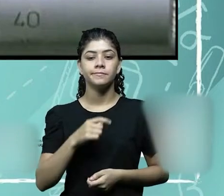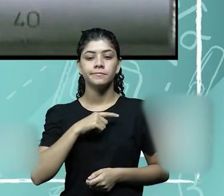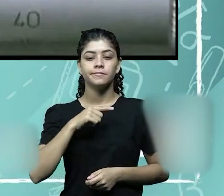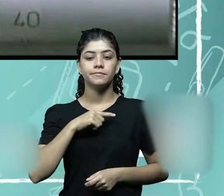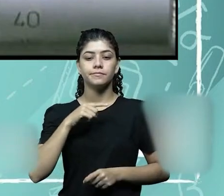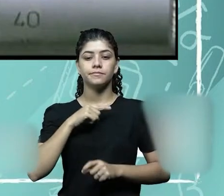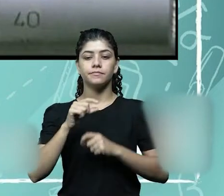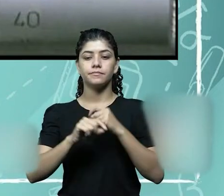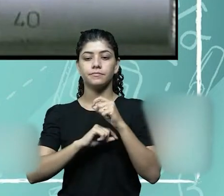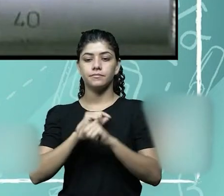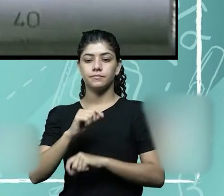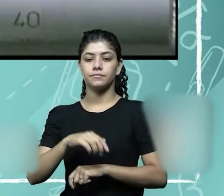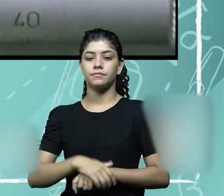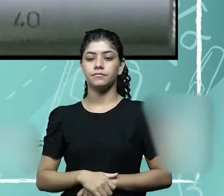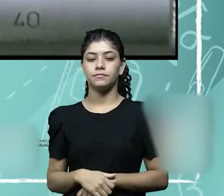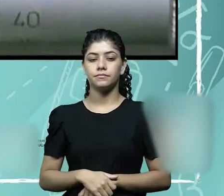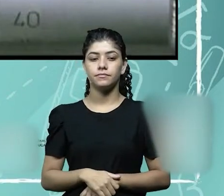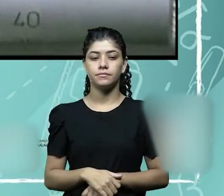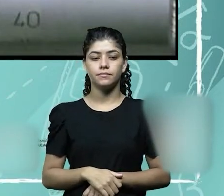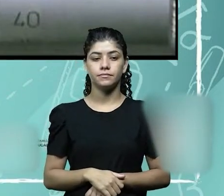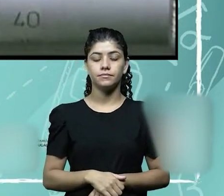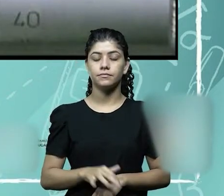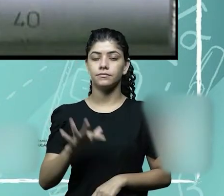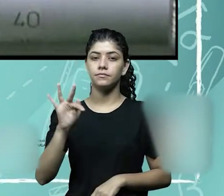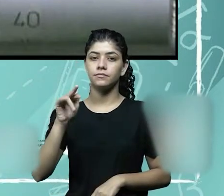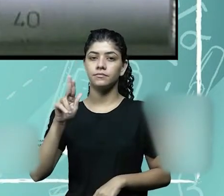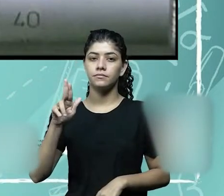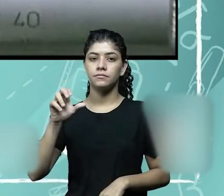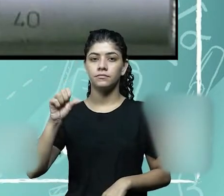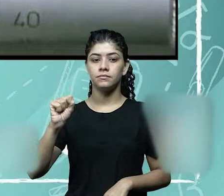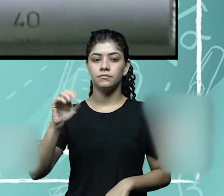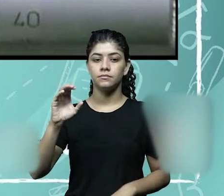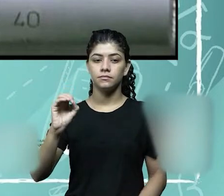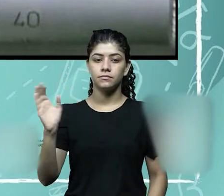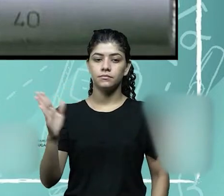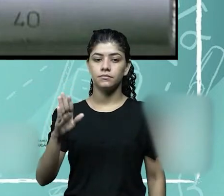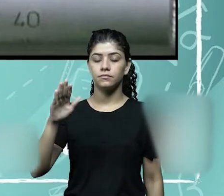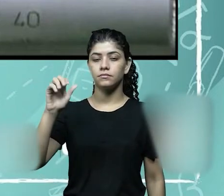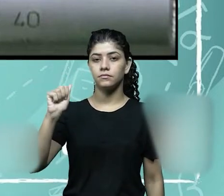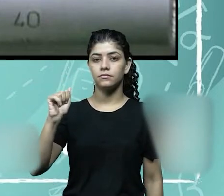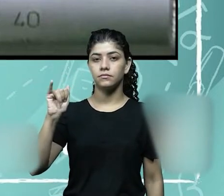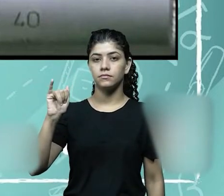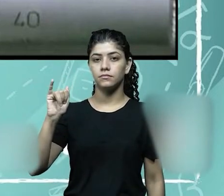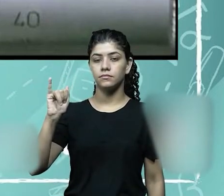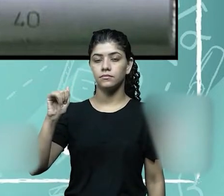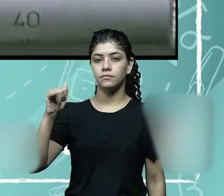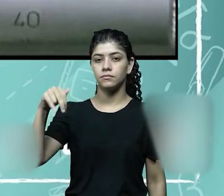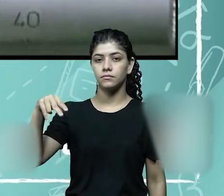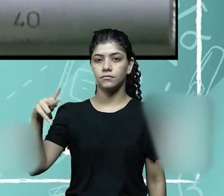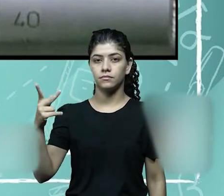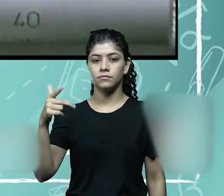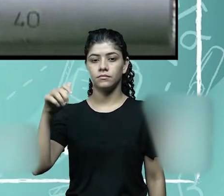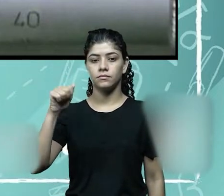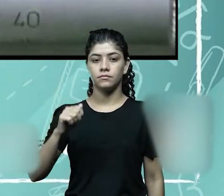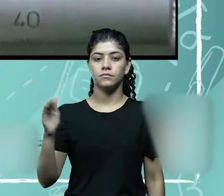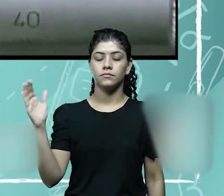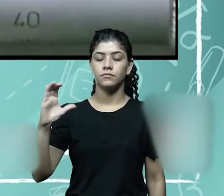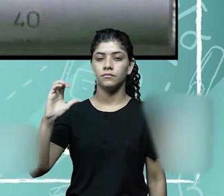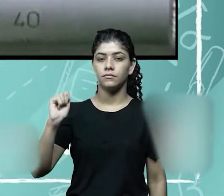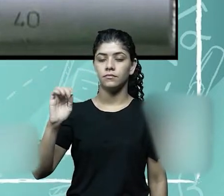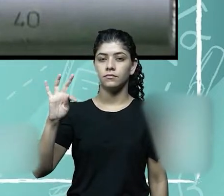temos o aro, o fuso, o batente, a bainha, o tambor, a